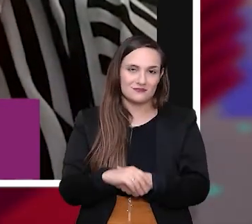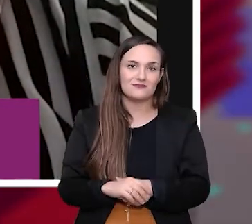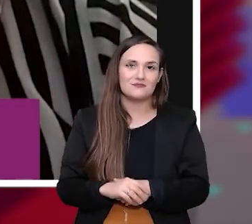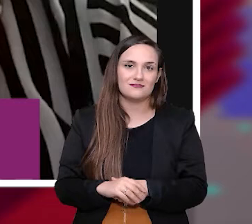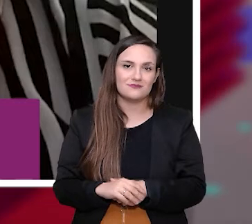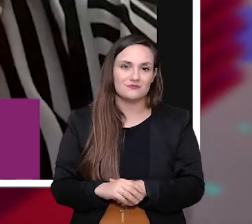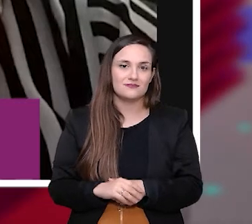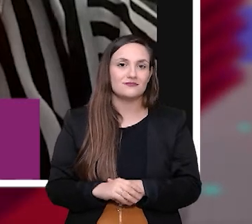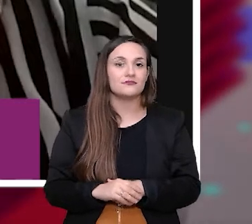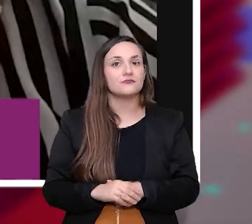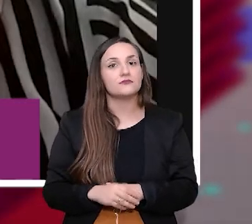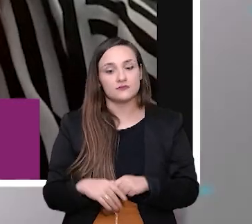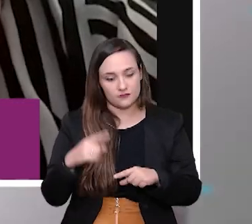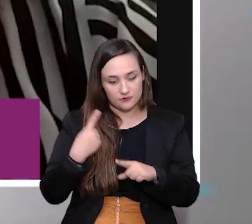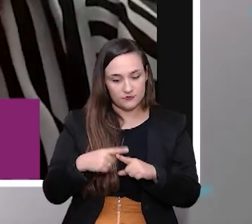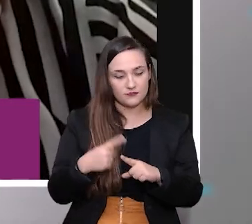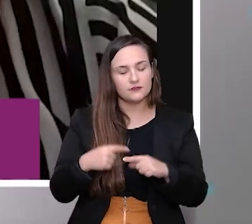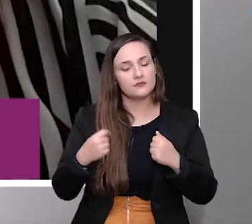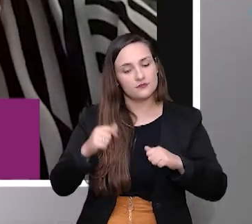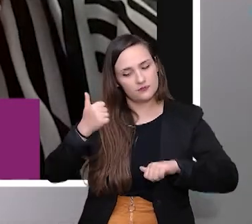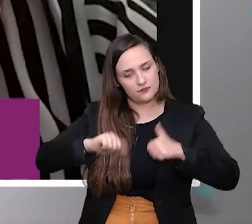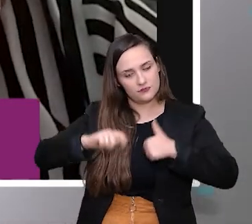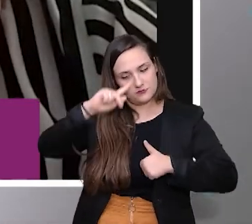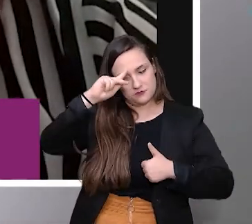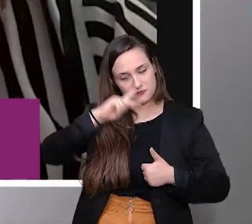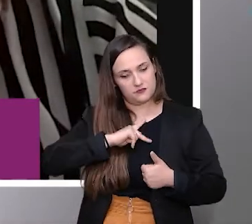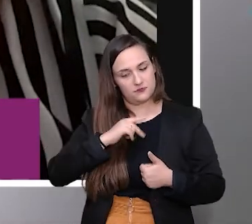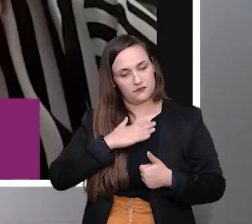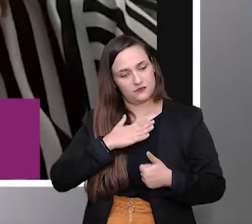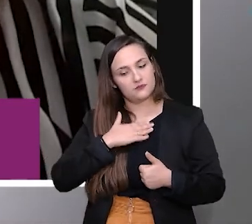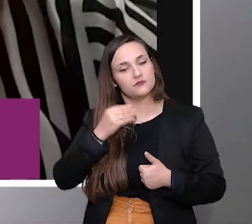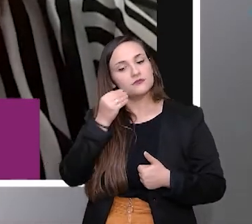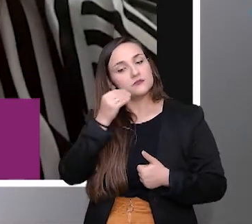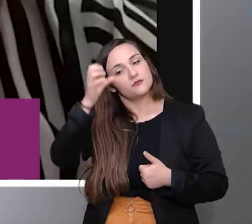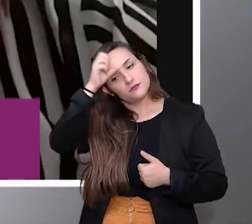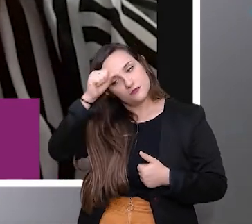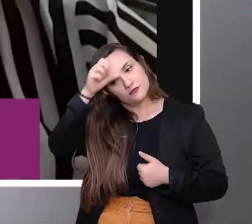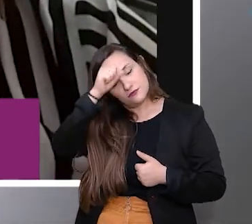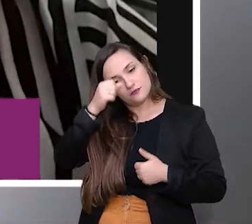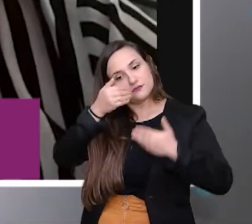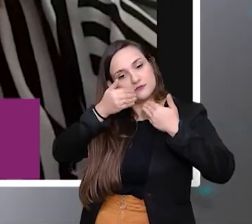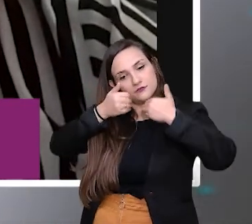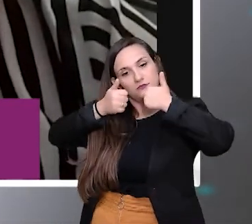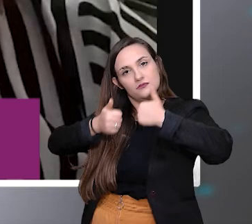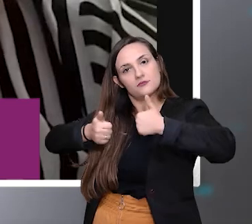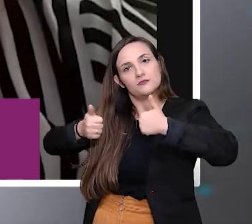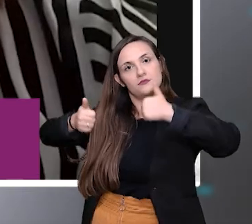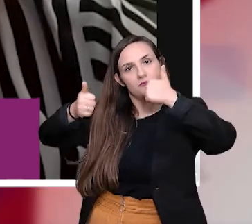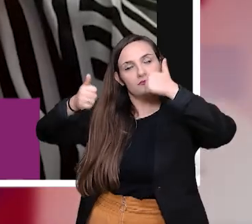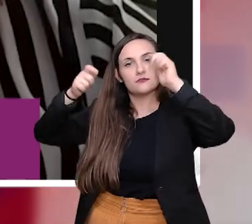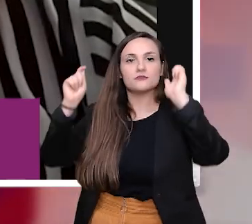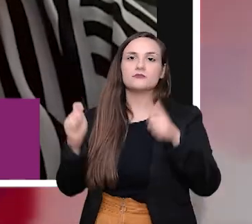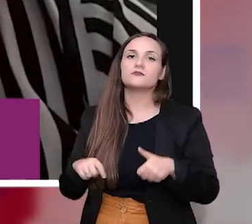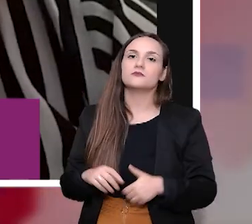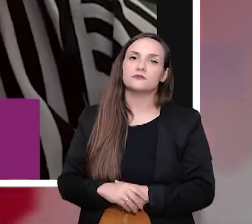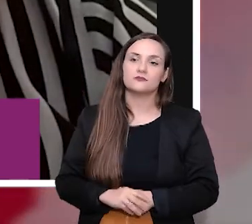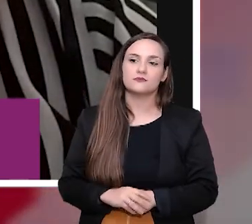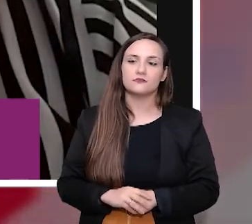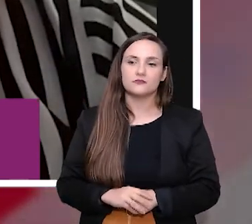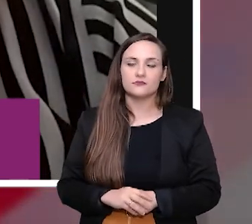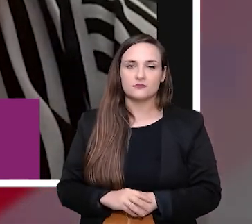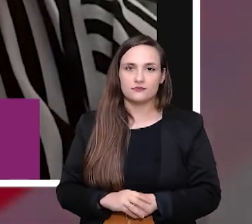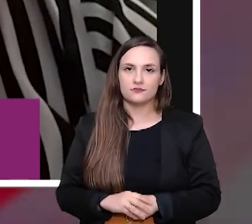é um espaço para, inclusive, para rever isso e para tentar aprender ou desenvolver essas habilidades, né?